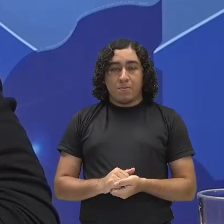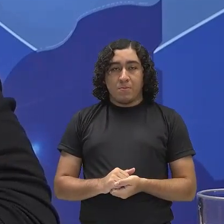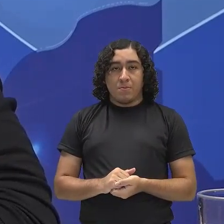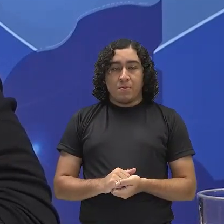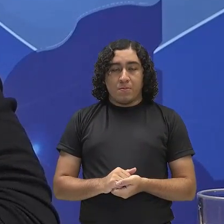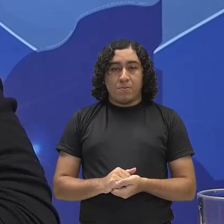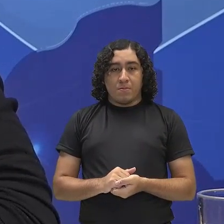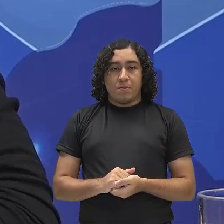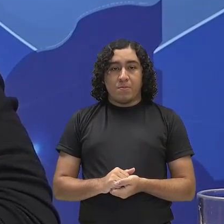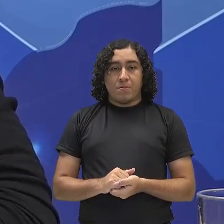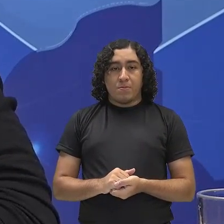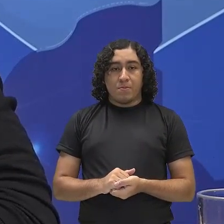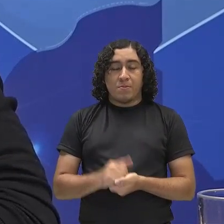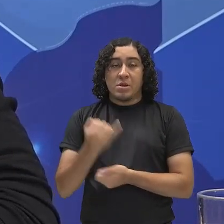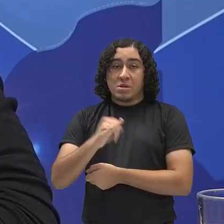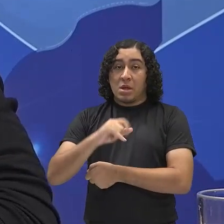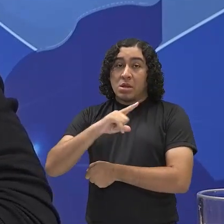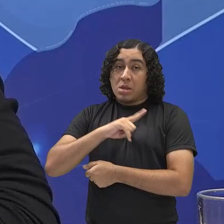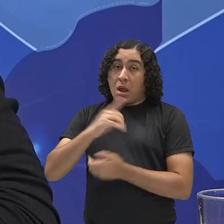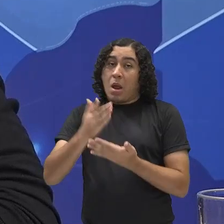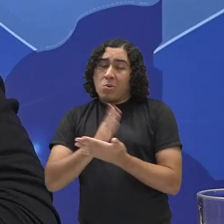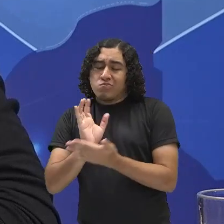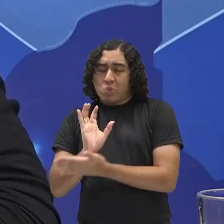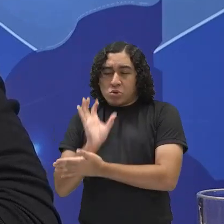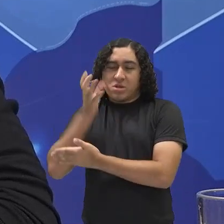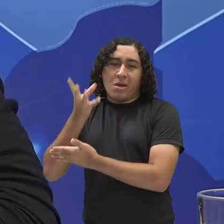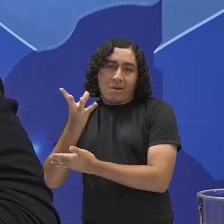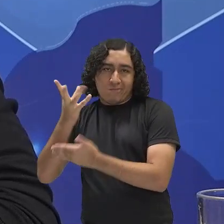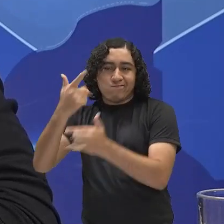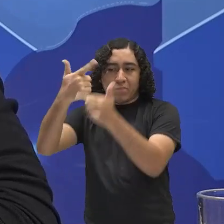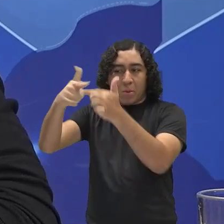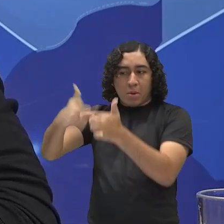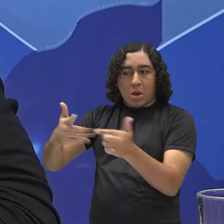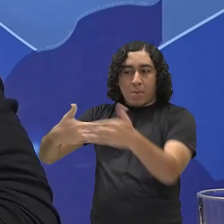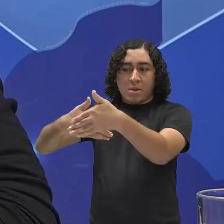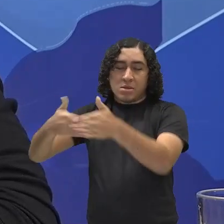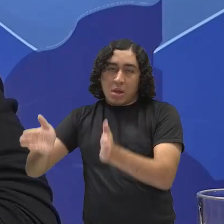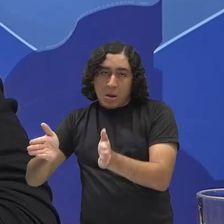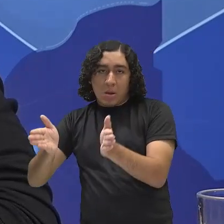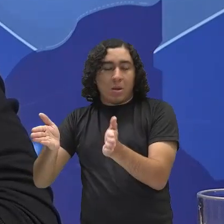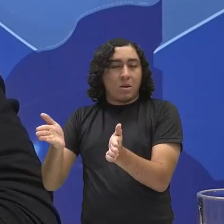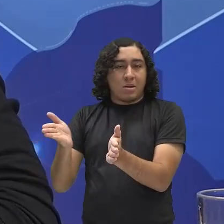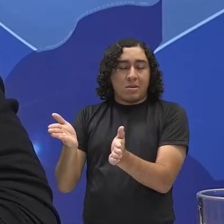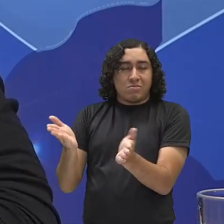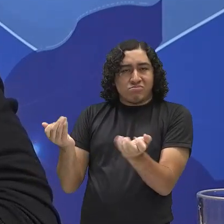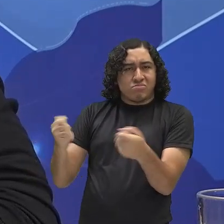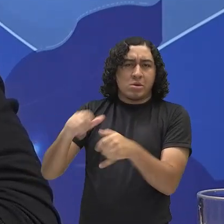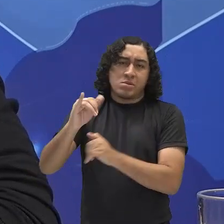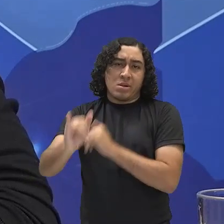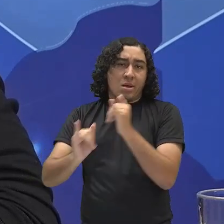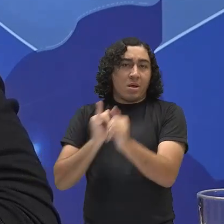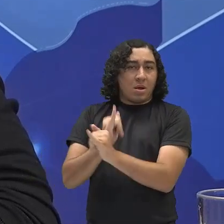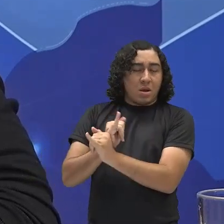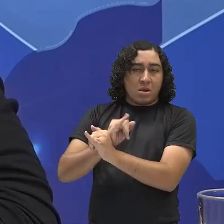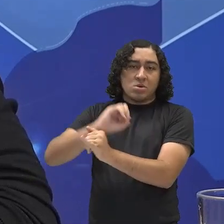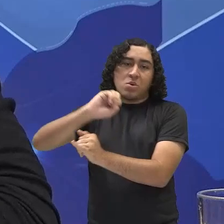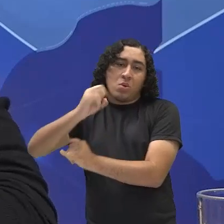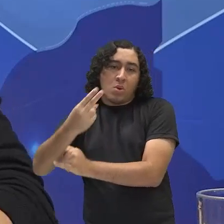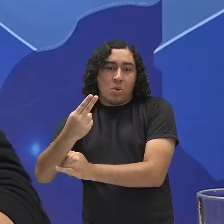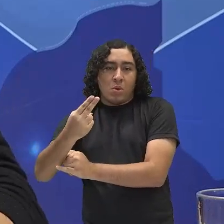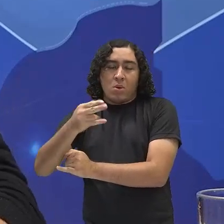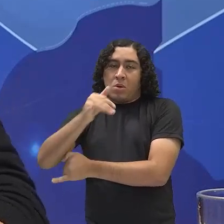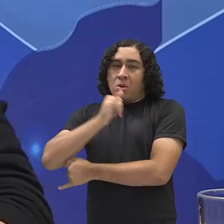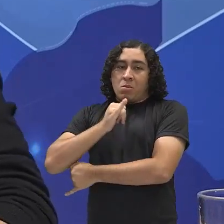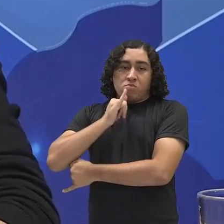Quando tem alguma ocorrência na sala ali, algum problema, seja na internet, seja